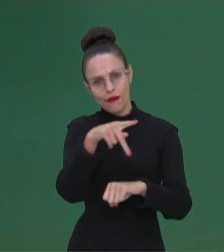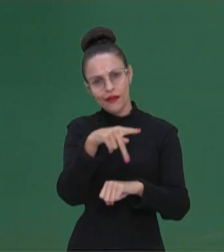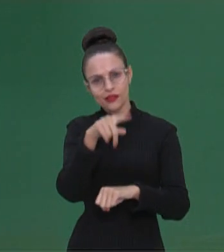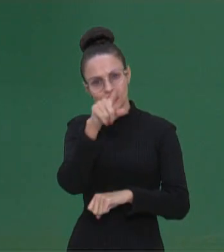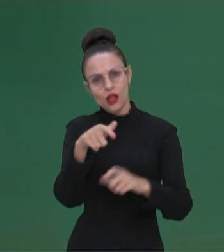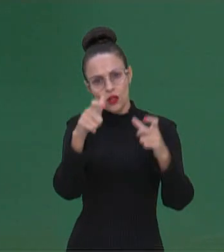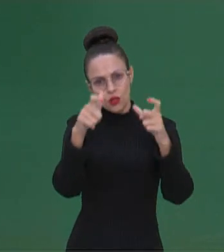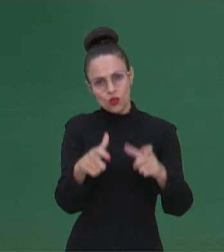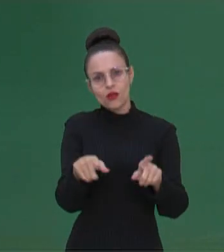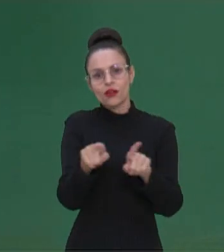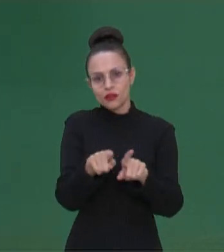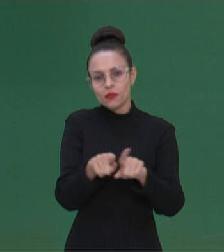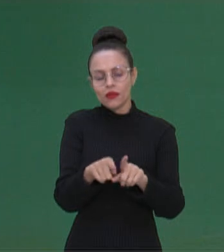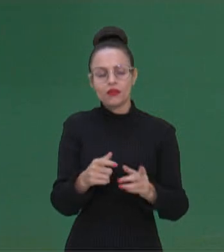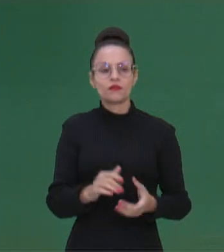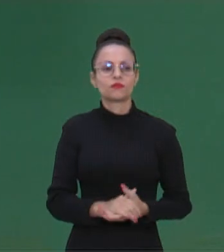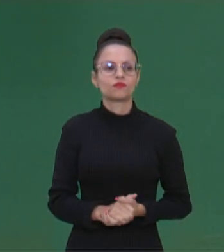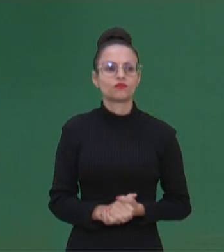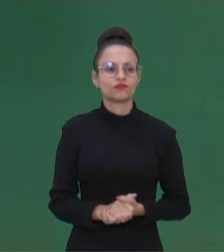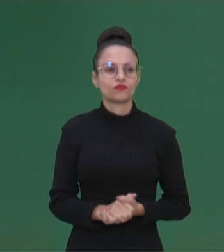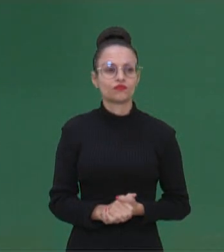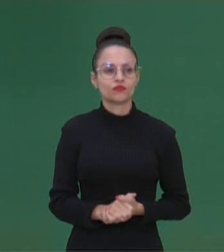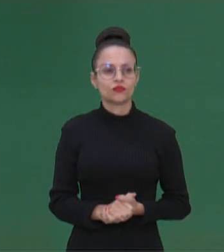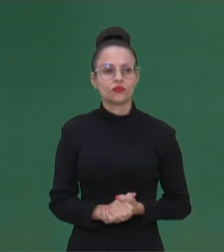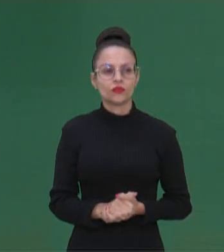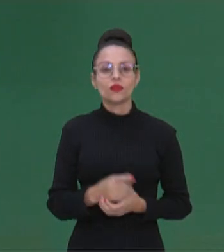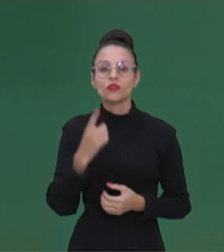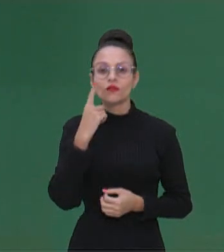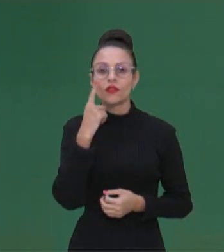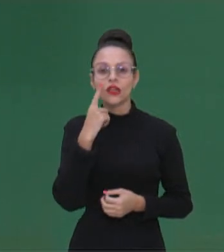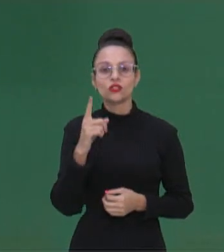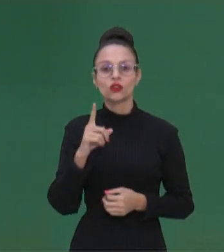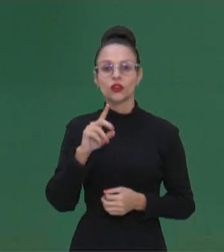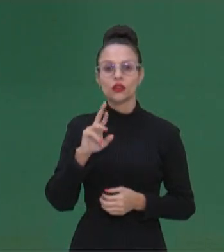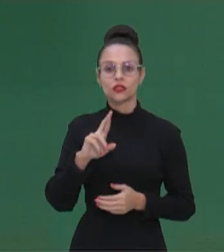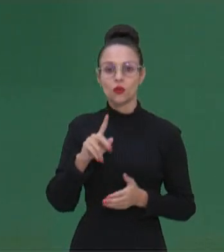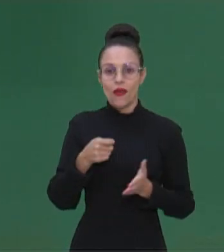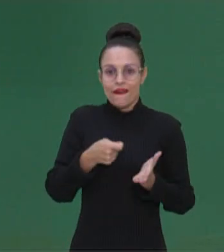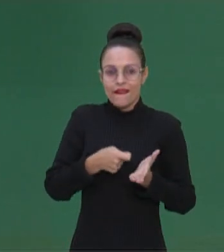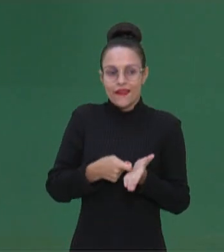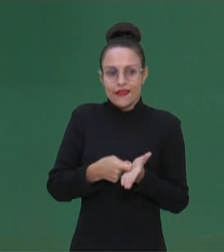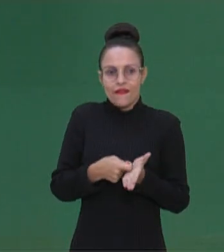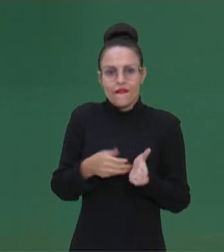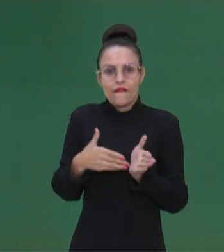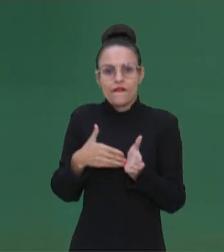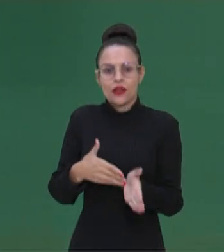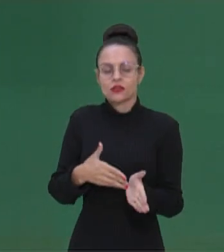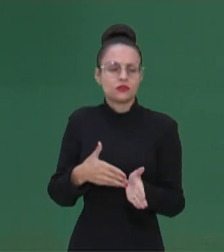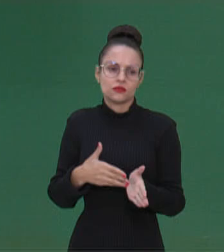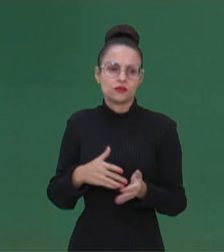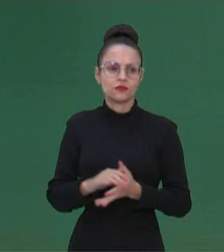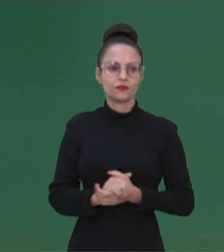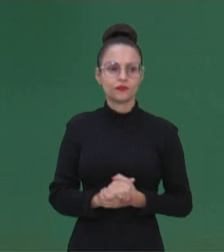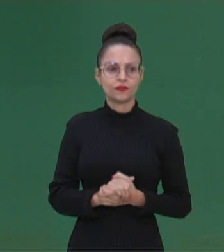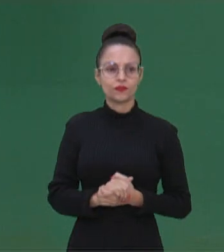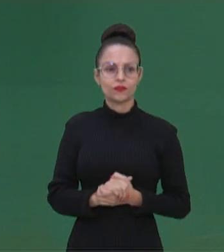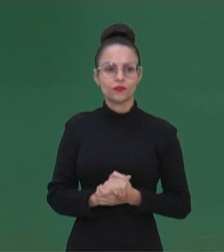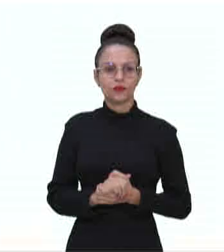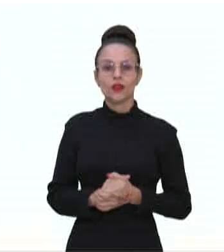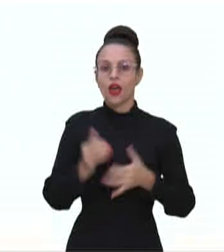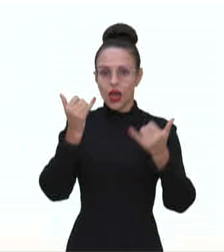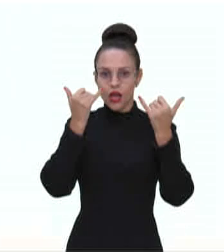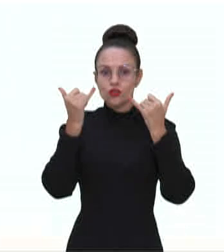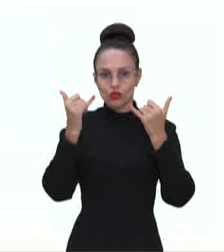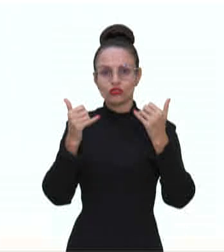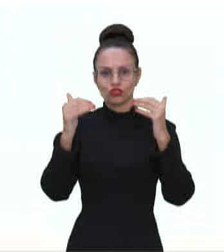é o lugar também, né? Então, veja que não é uma coisa muito fixa assim, tá? No corpo da notícia,